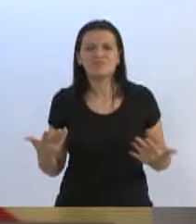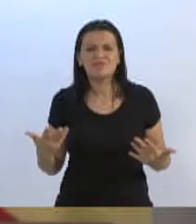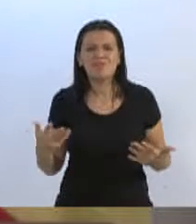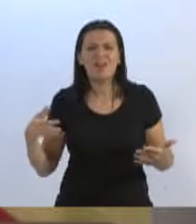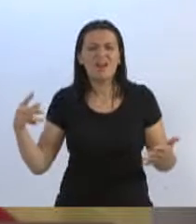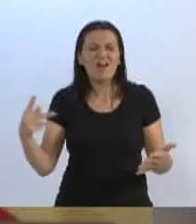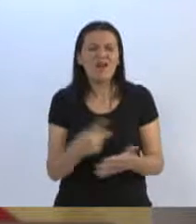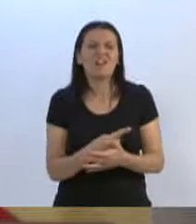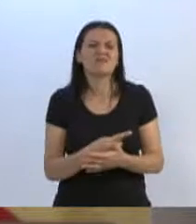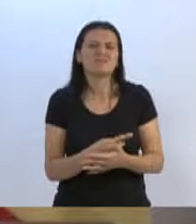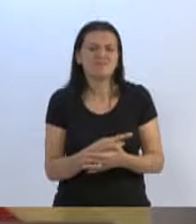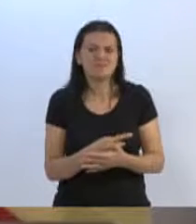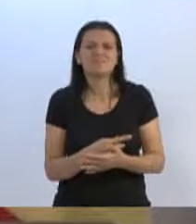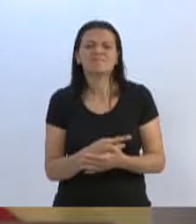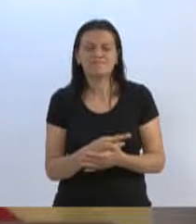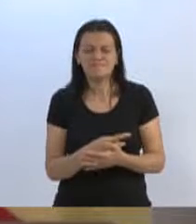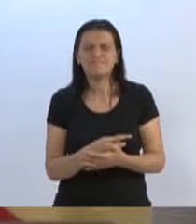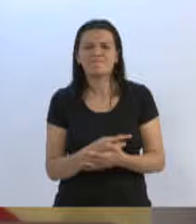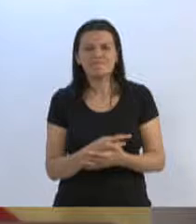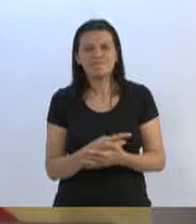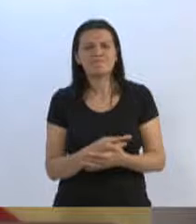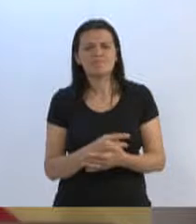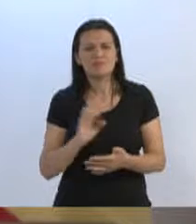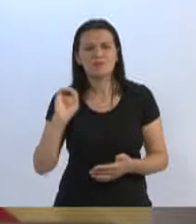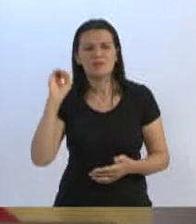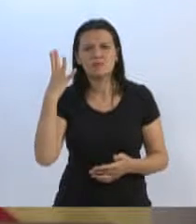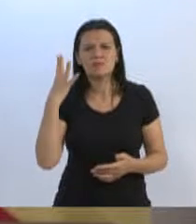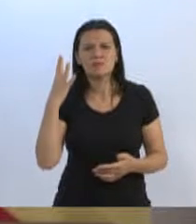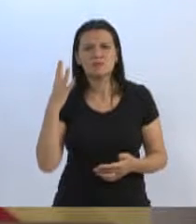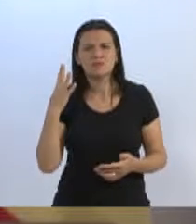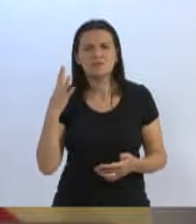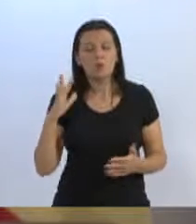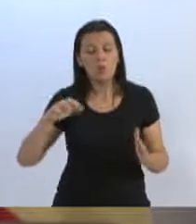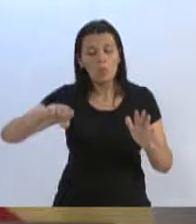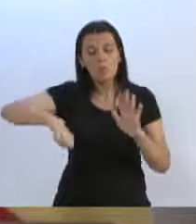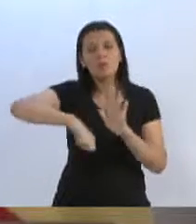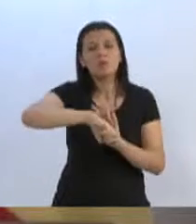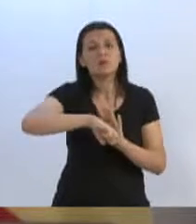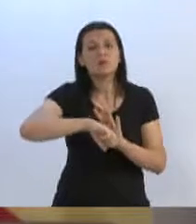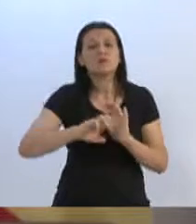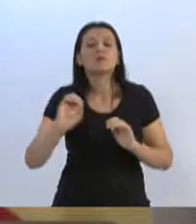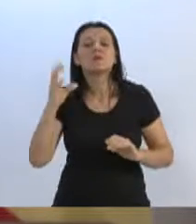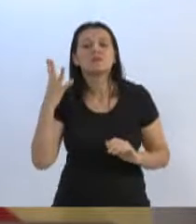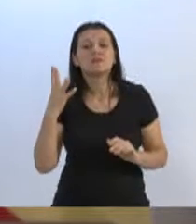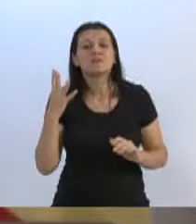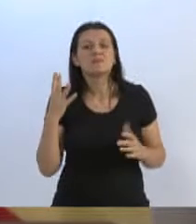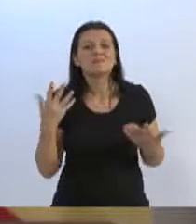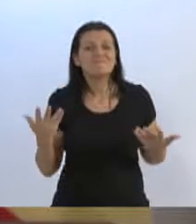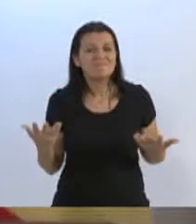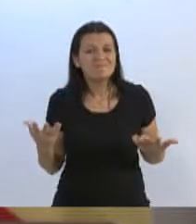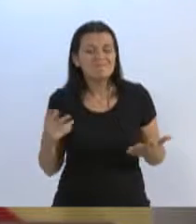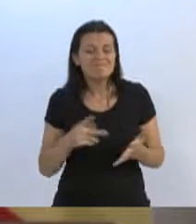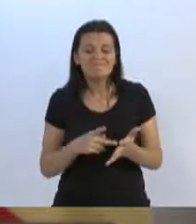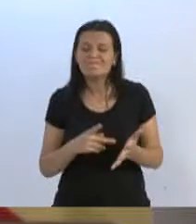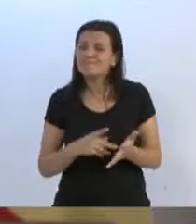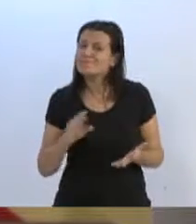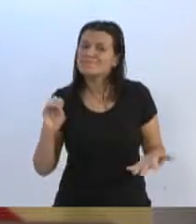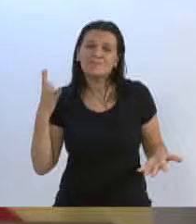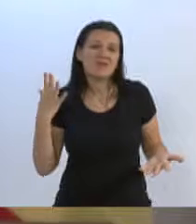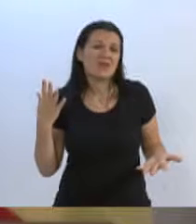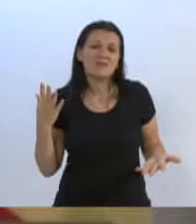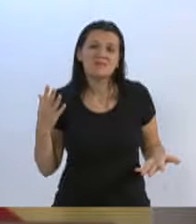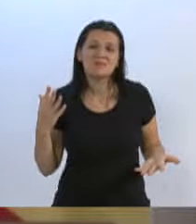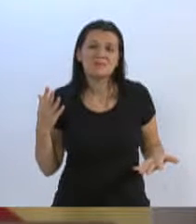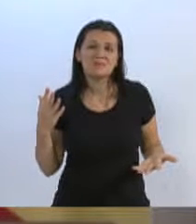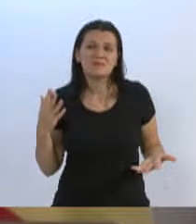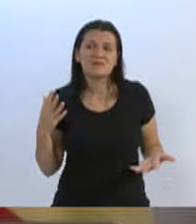imprudente e esses episódios que nós tivemos, esse crime que foi cometido, é um crime que, na verdade, está aí